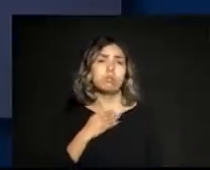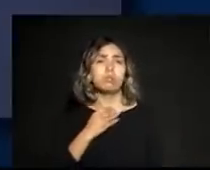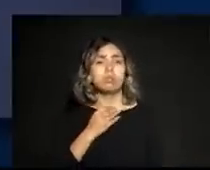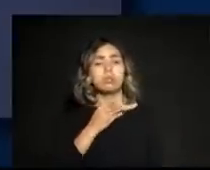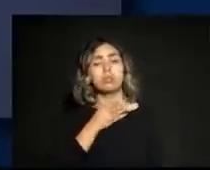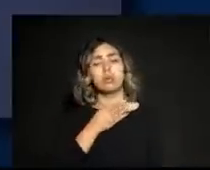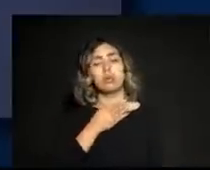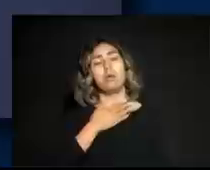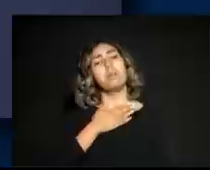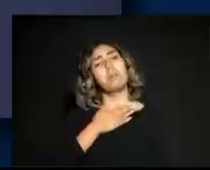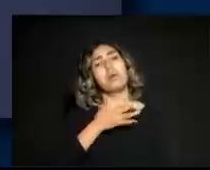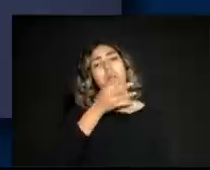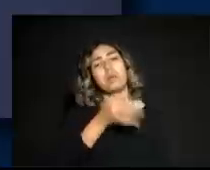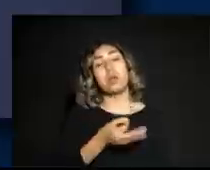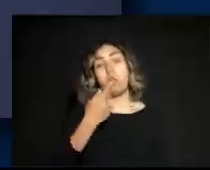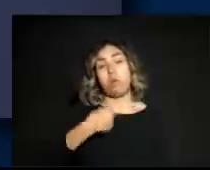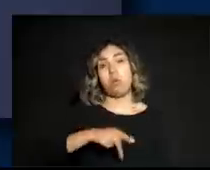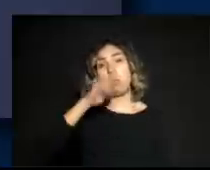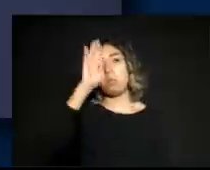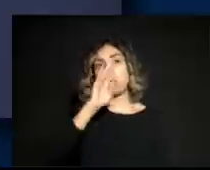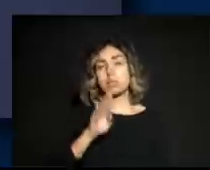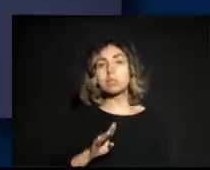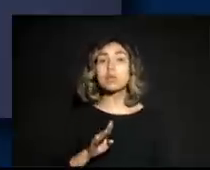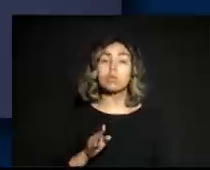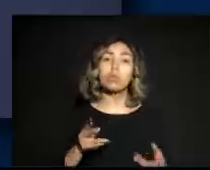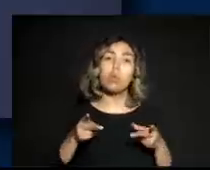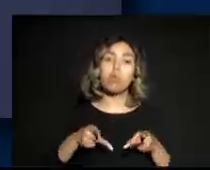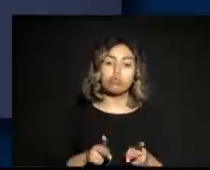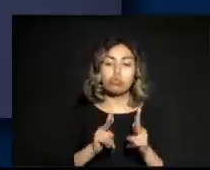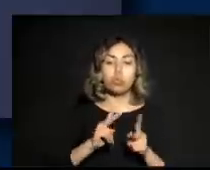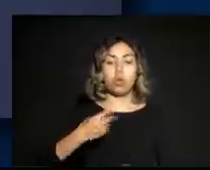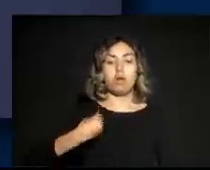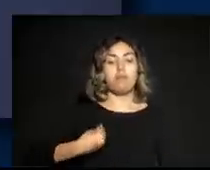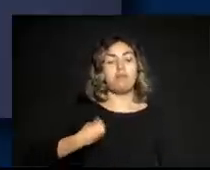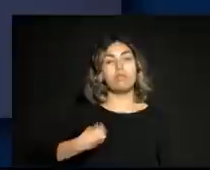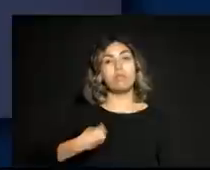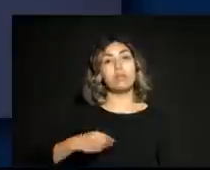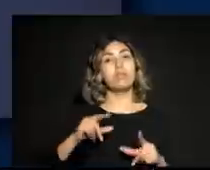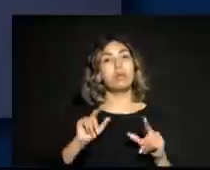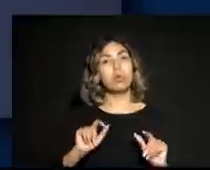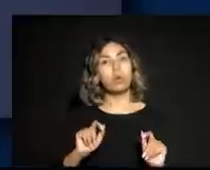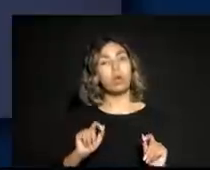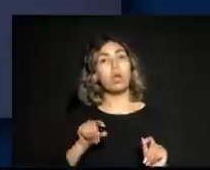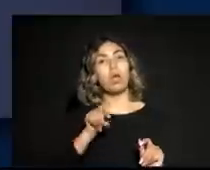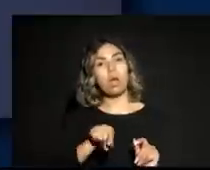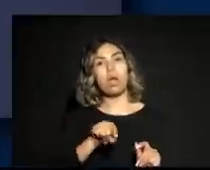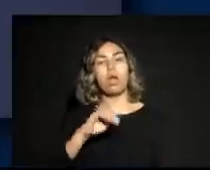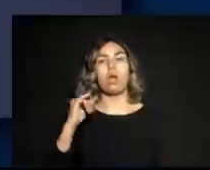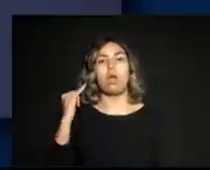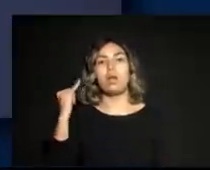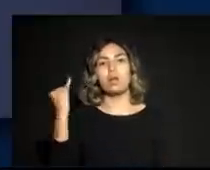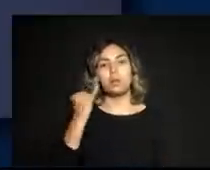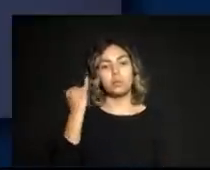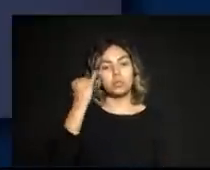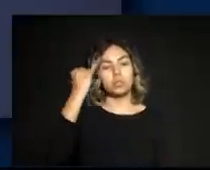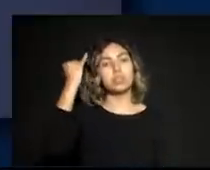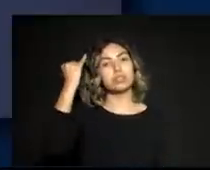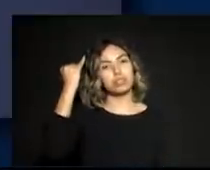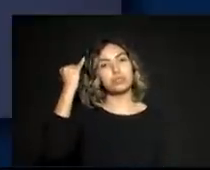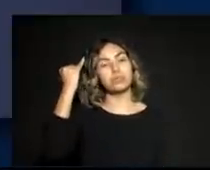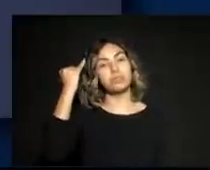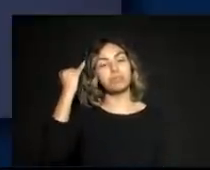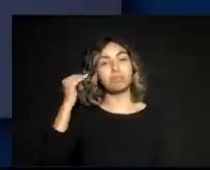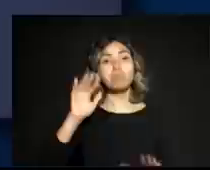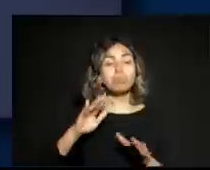achando que a gente tá vivendo aqui no Brasil esse esse fenômeno é muito importante que